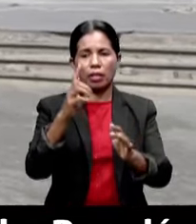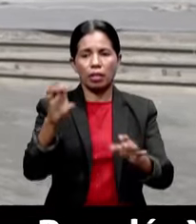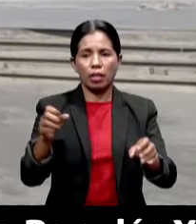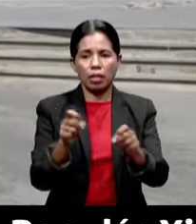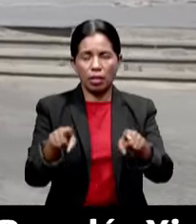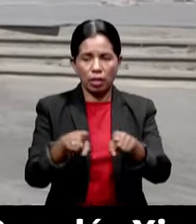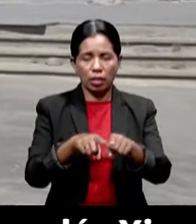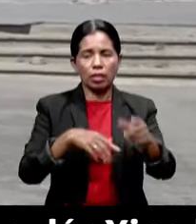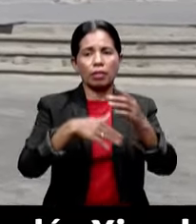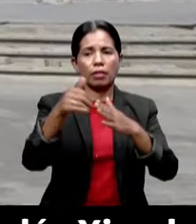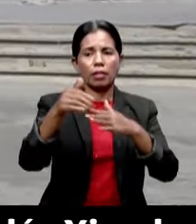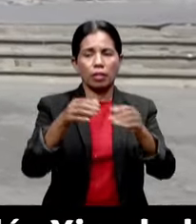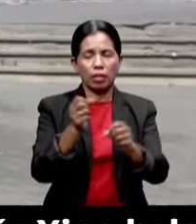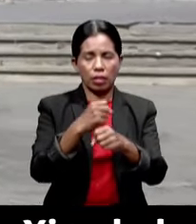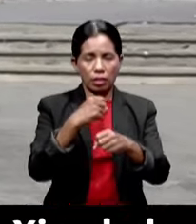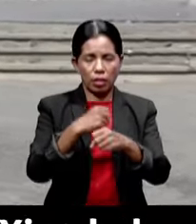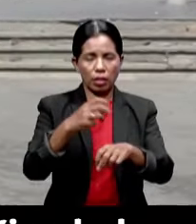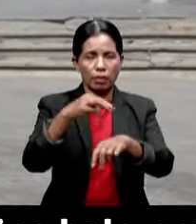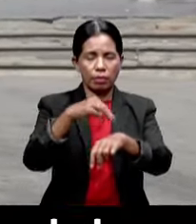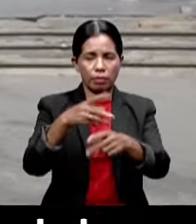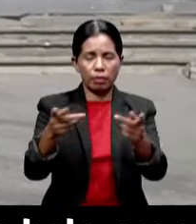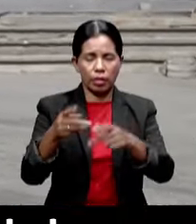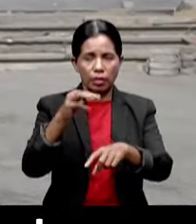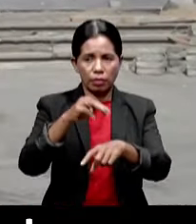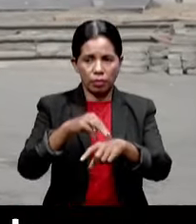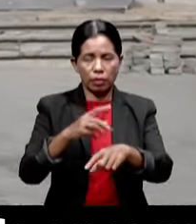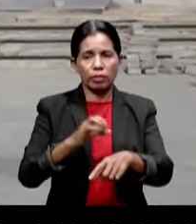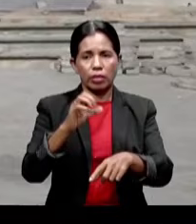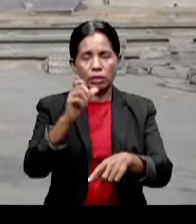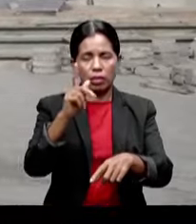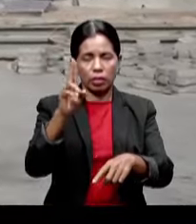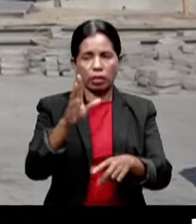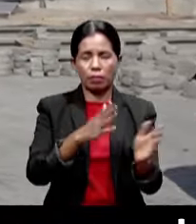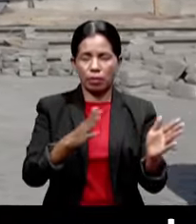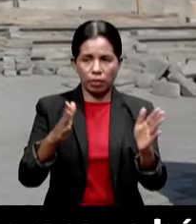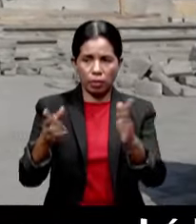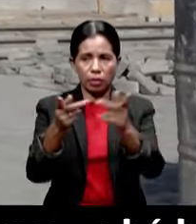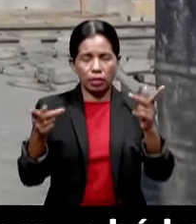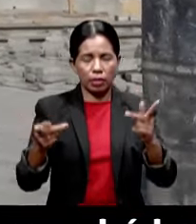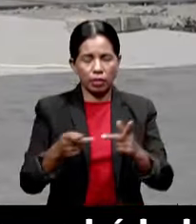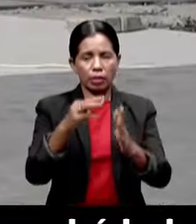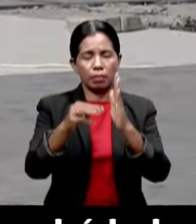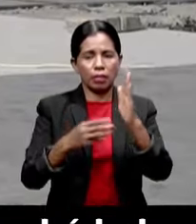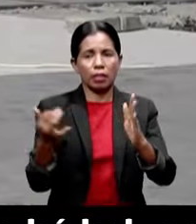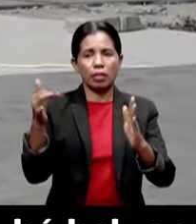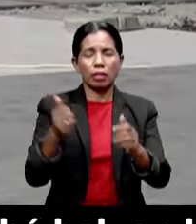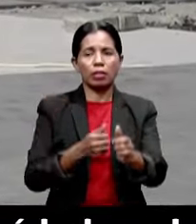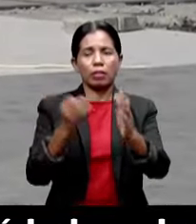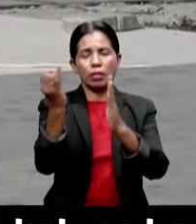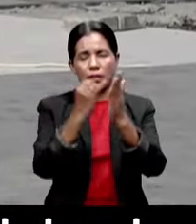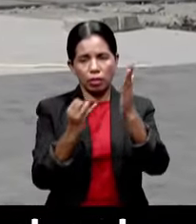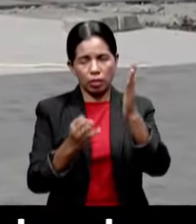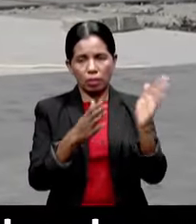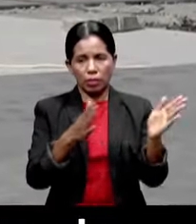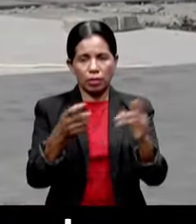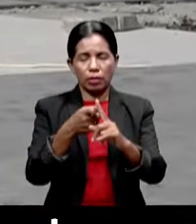coordenador infraestrutura e a construção altar santo Tastolo, Francisco Xavier explica, preparação fatin ba media sira, tuir desenho, neve preparao